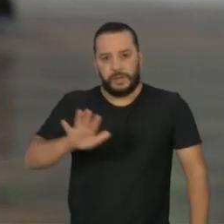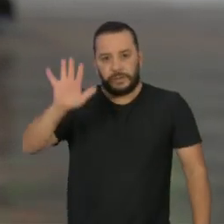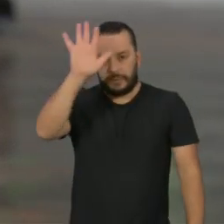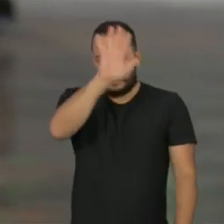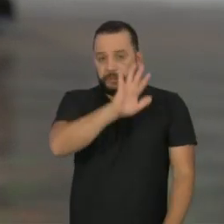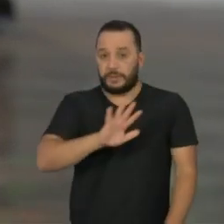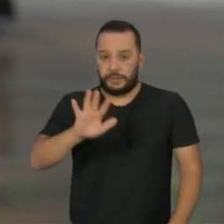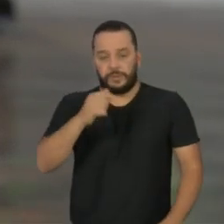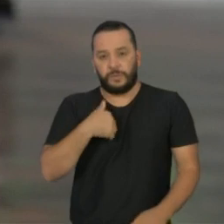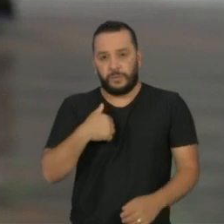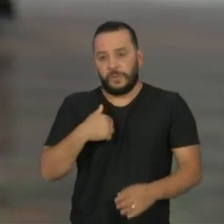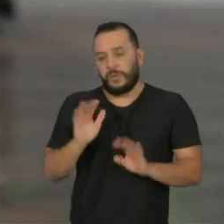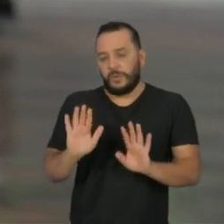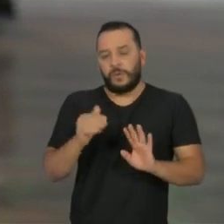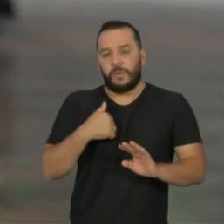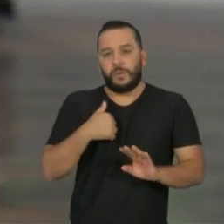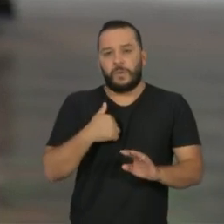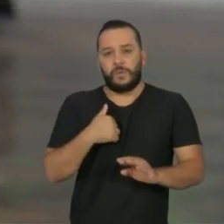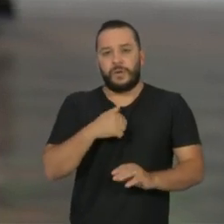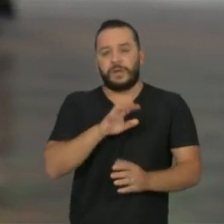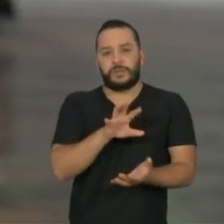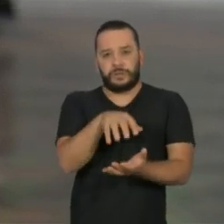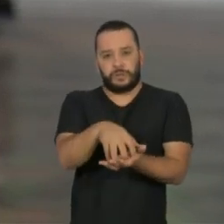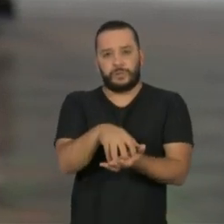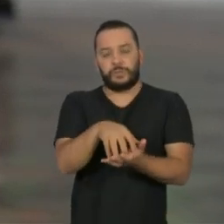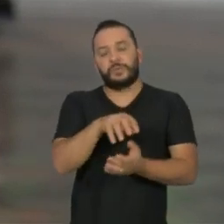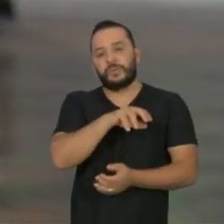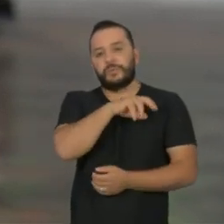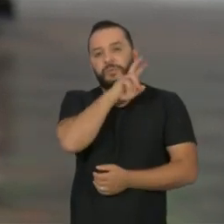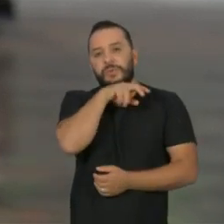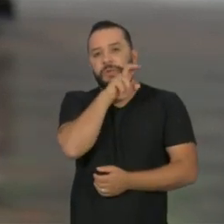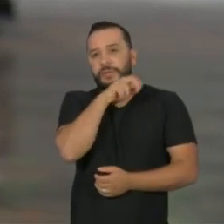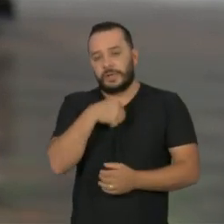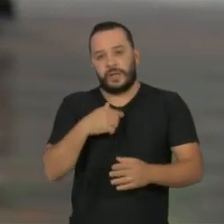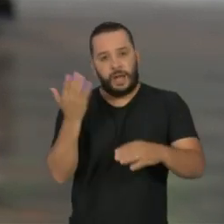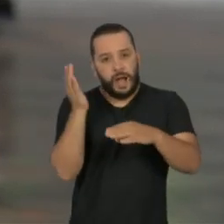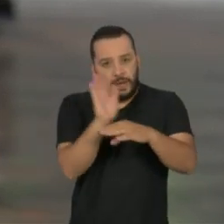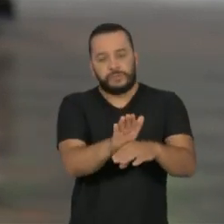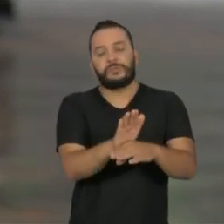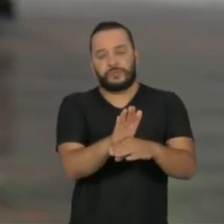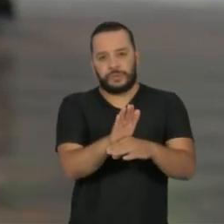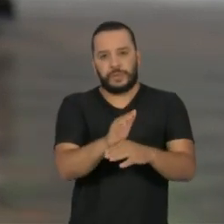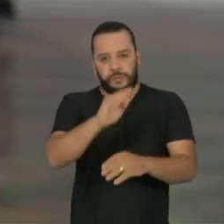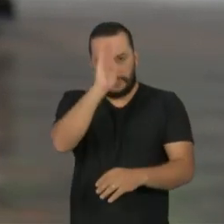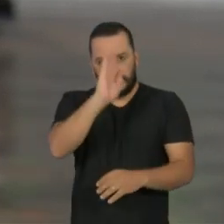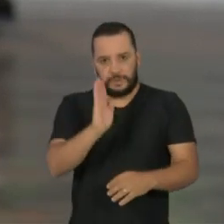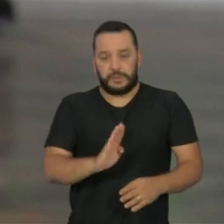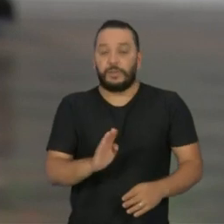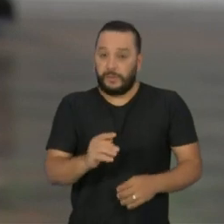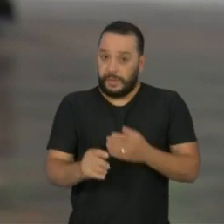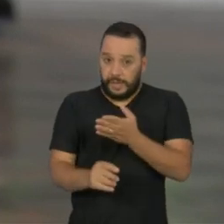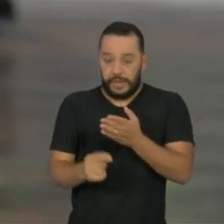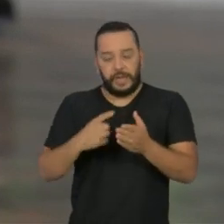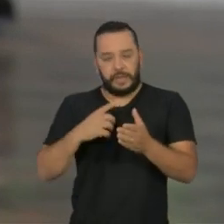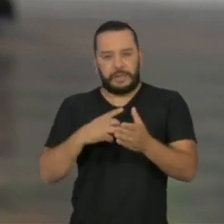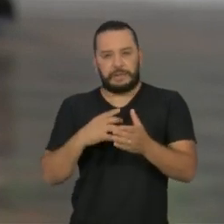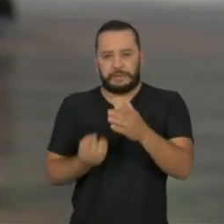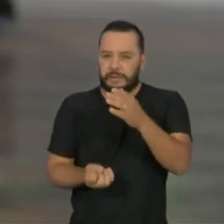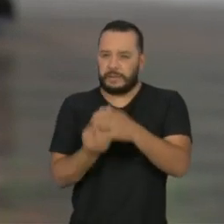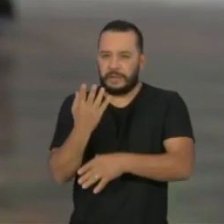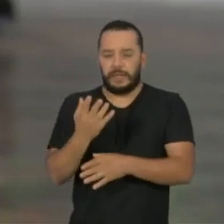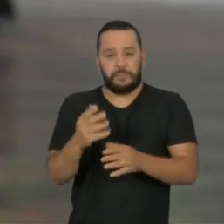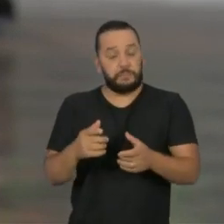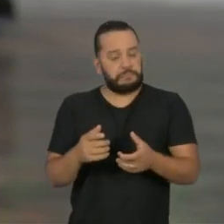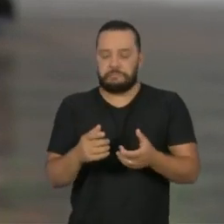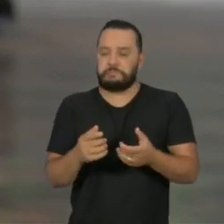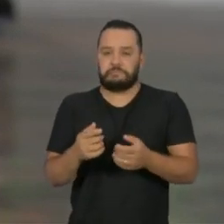Butantan ao sistema imunológico do Brasil. O Instituto Butantan é o maior produtor de vacinas da América Latina, um dos